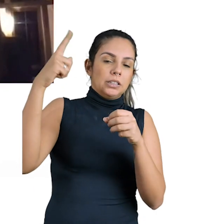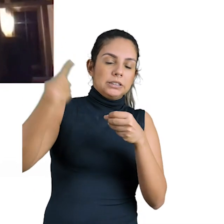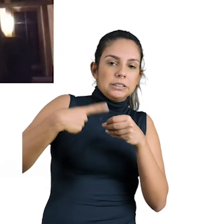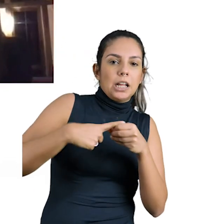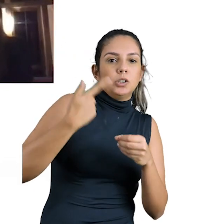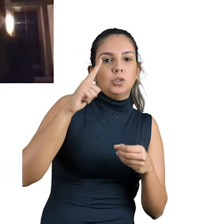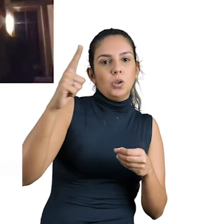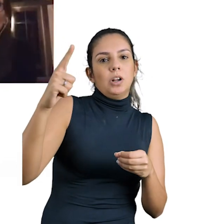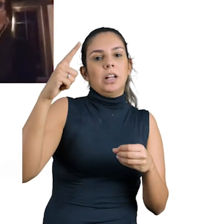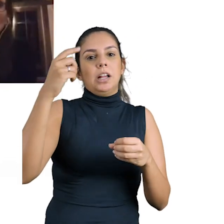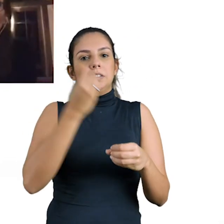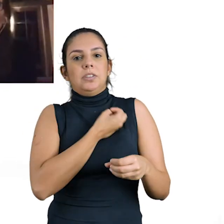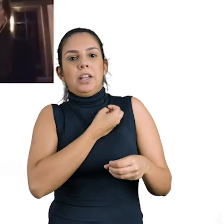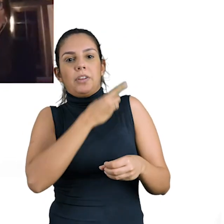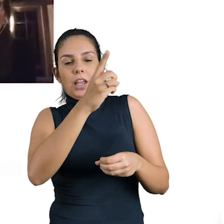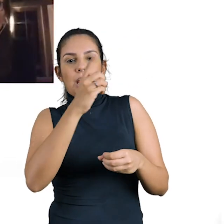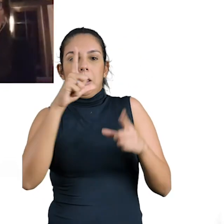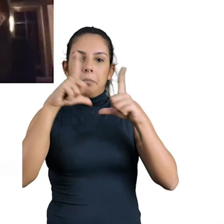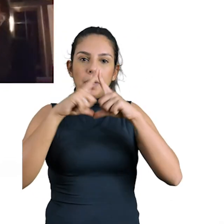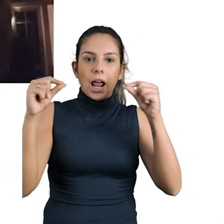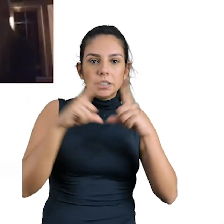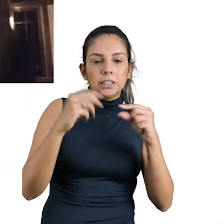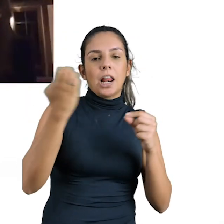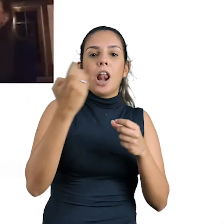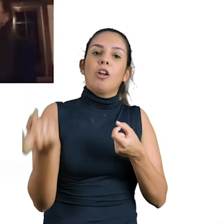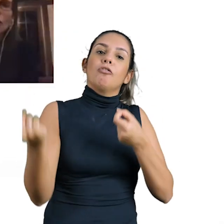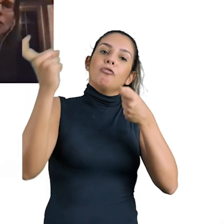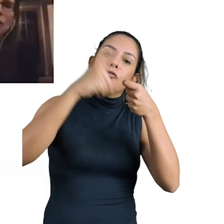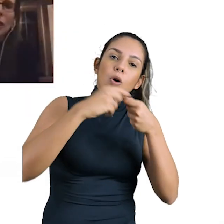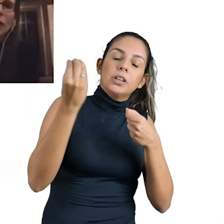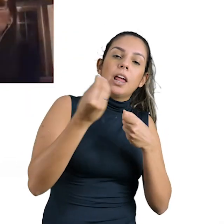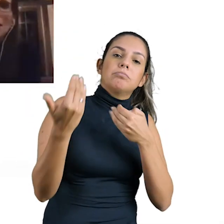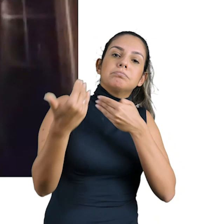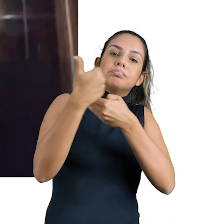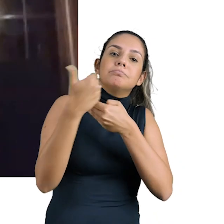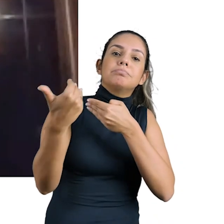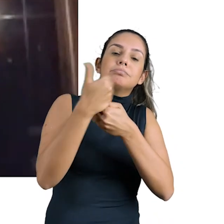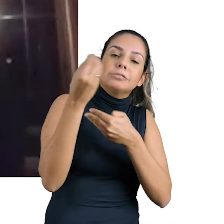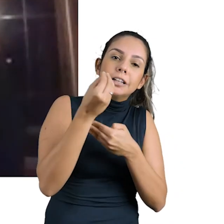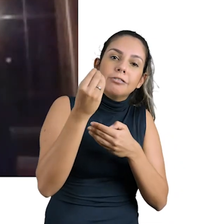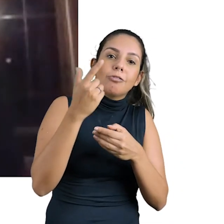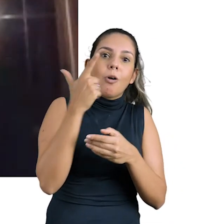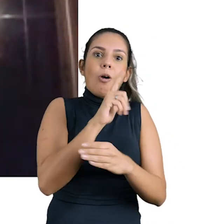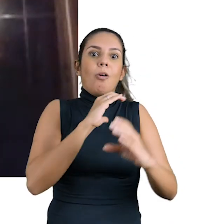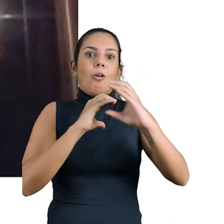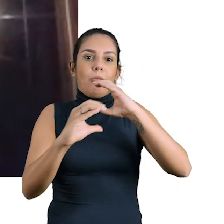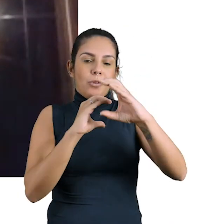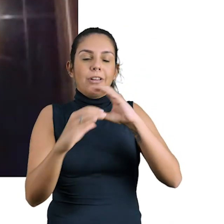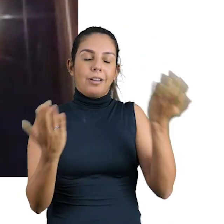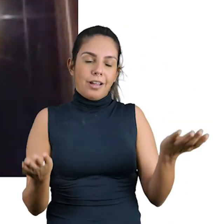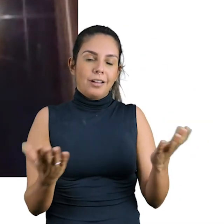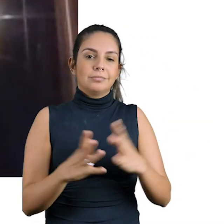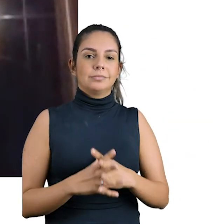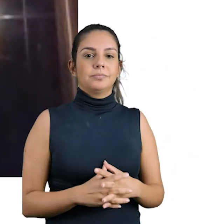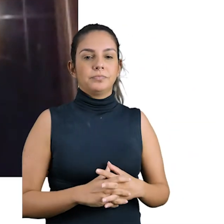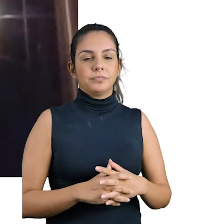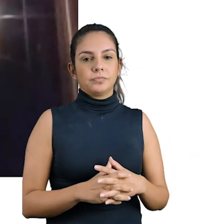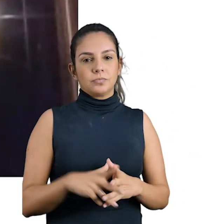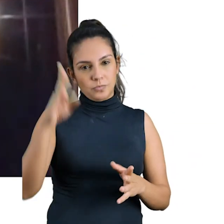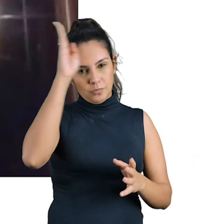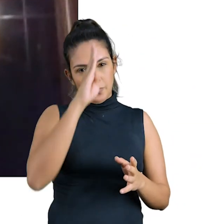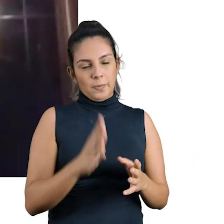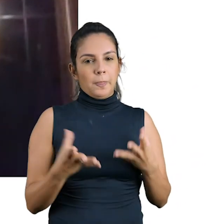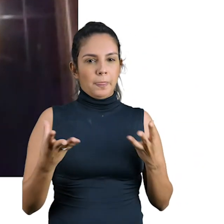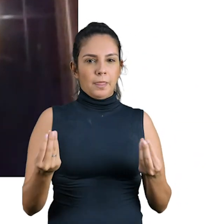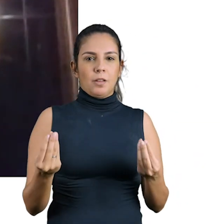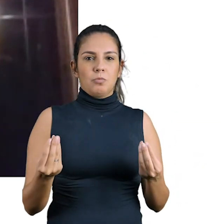enfim, alunos que agora vivem em Goiás, que agora vivem em Brasília, querem participar, querem voltar a participar, e a gente encontrou um jeito